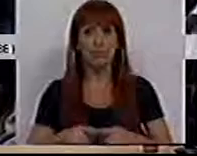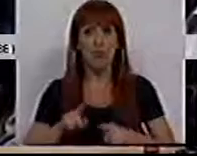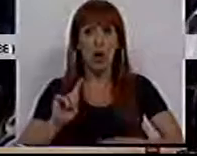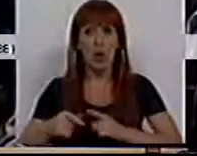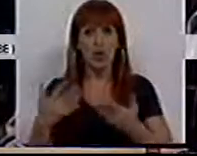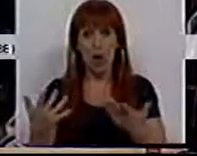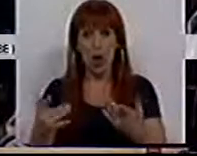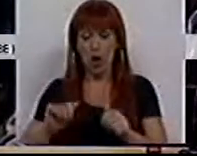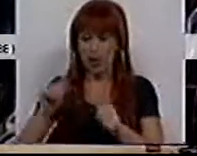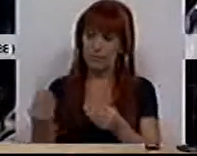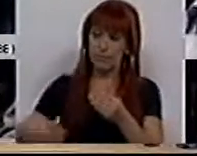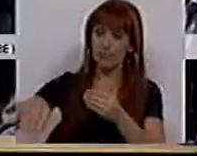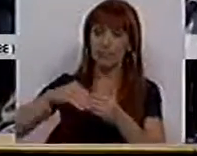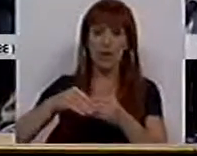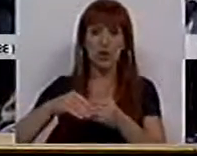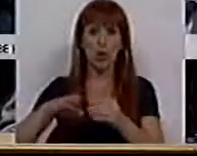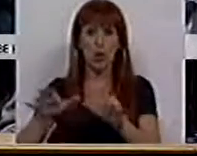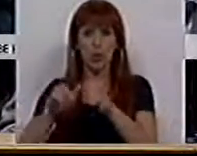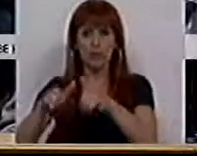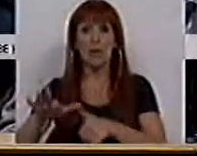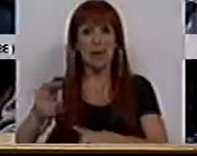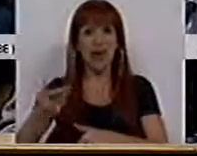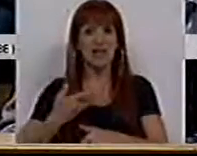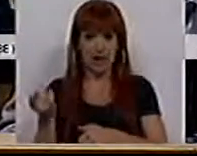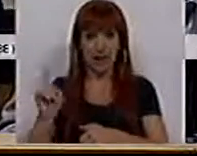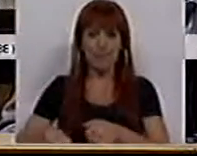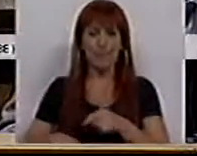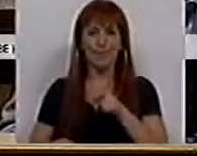a que agora se acrescenta o Grupo Parlamentar do PSD,